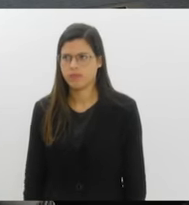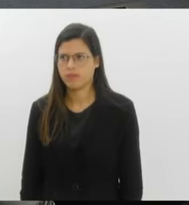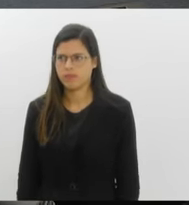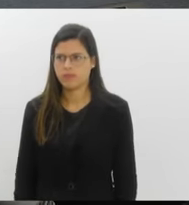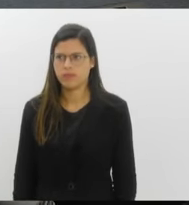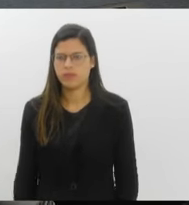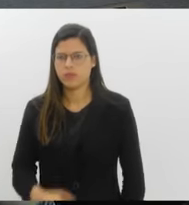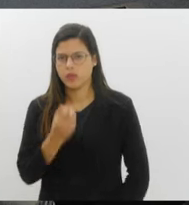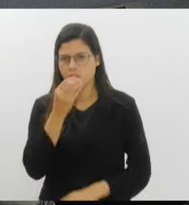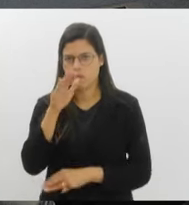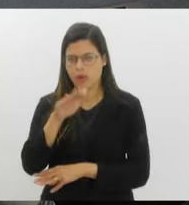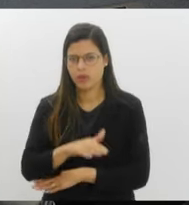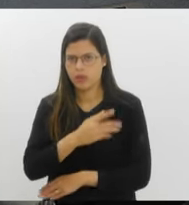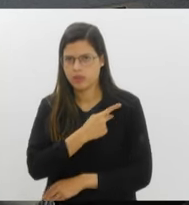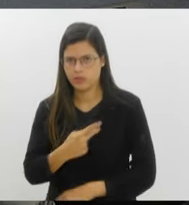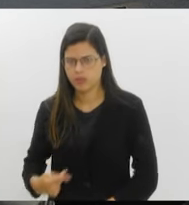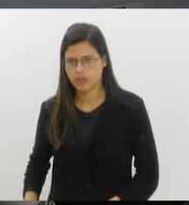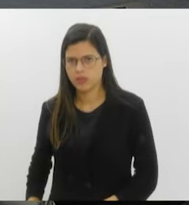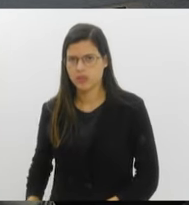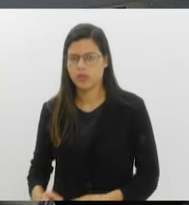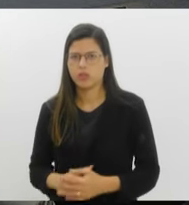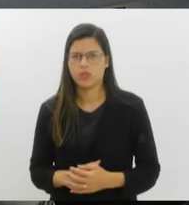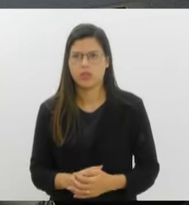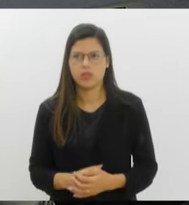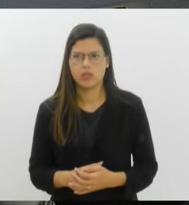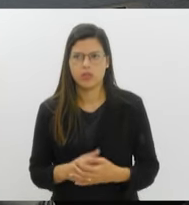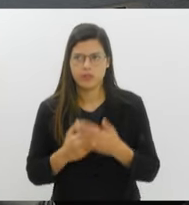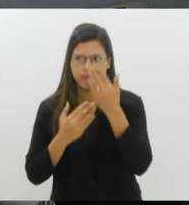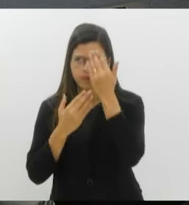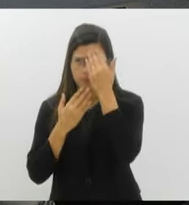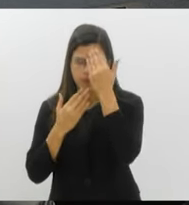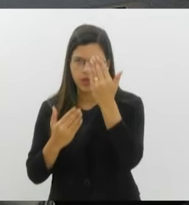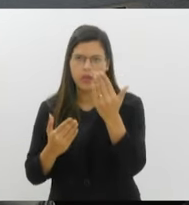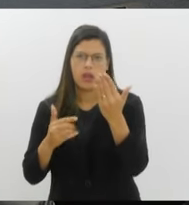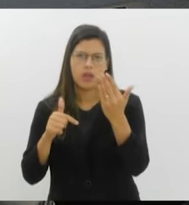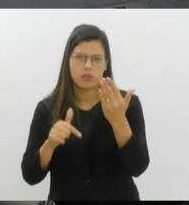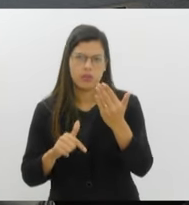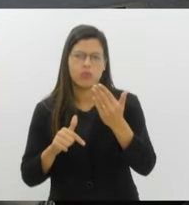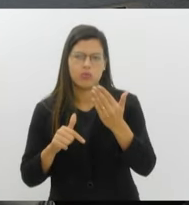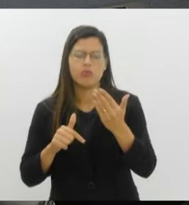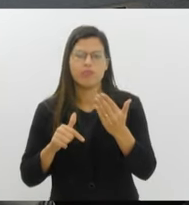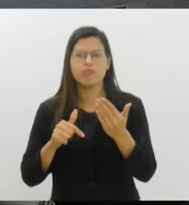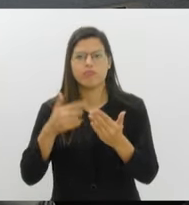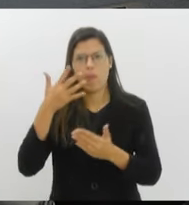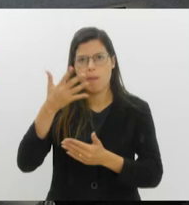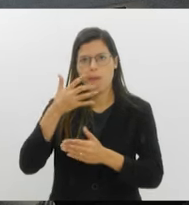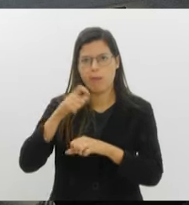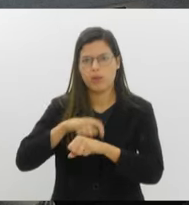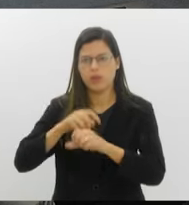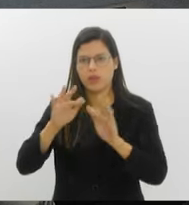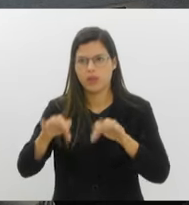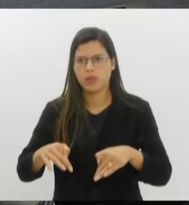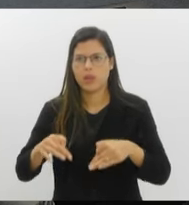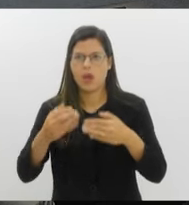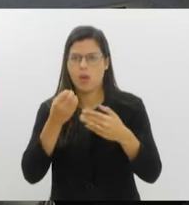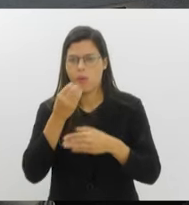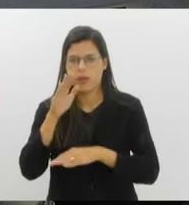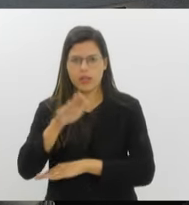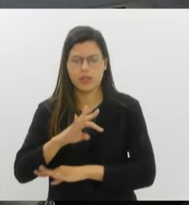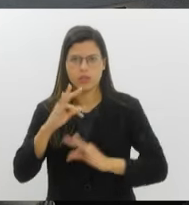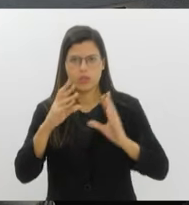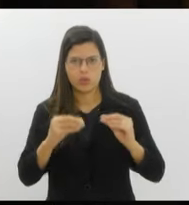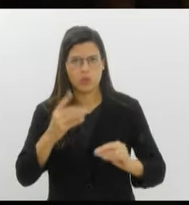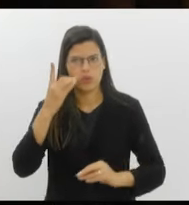Boa tarde, presidente. Obrigado pela palavra aqui no expediente final. Boa tarde a todos os deputados, deputado Cláudio